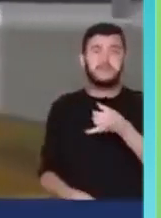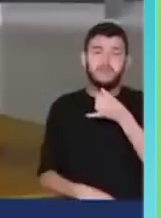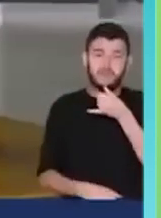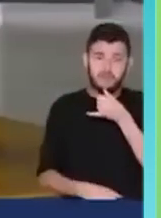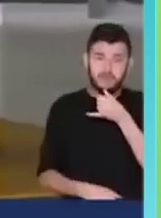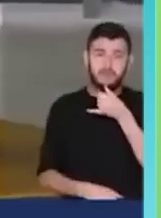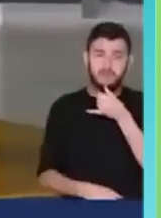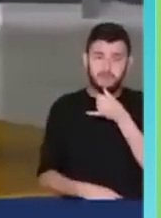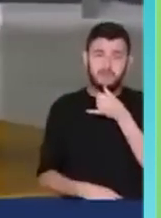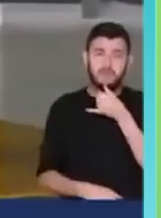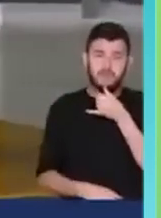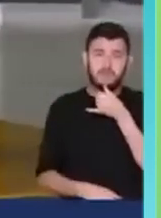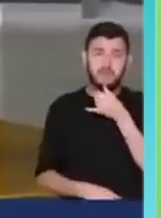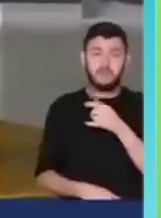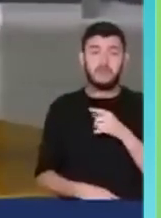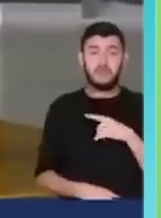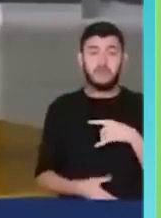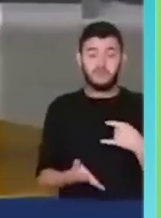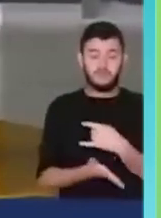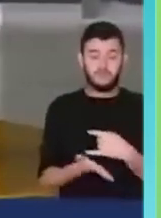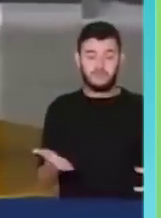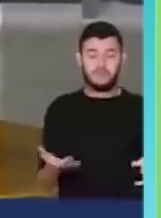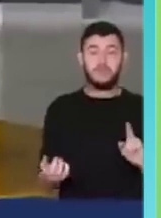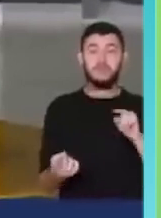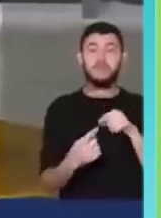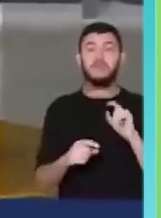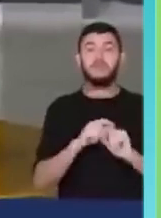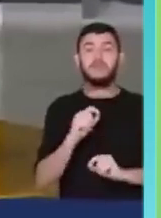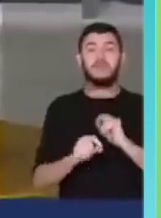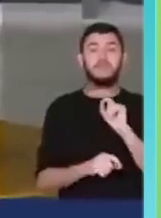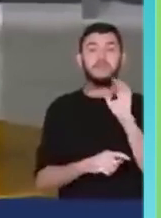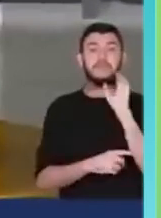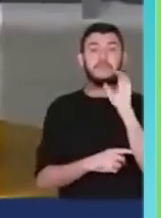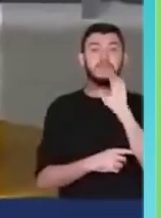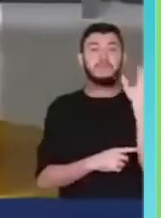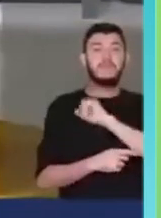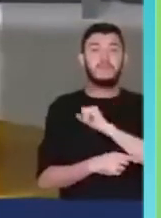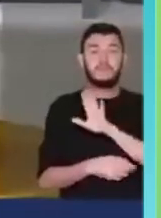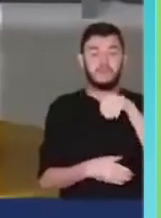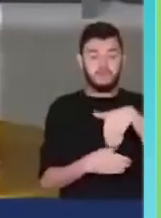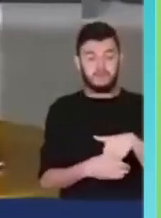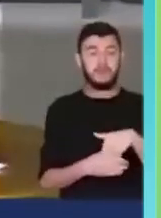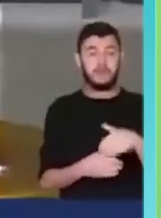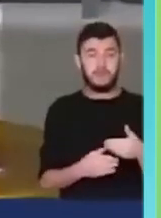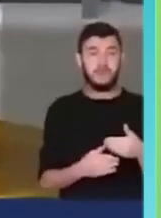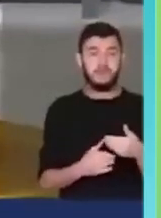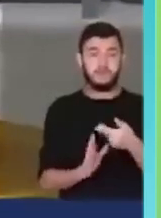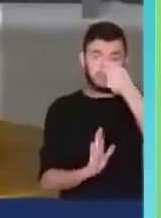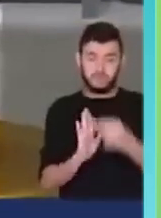e em que Pese o verso um requerimento extra-pauta para dar celeridade à votação do projeto ou seja